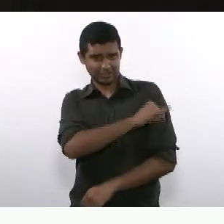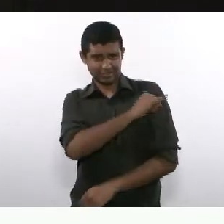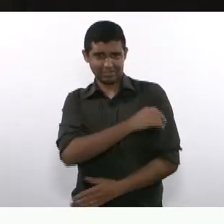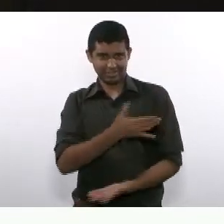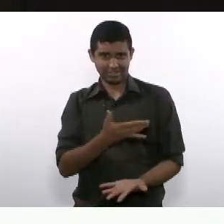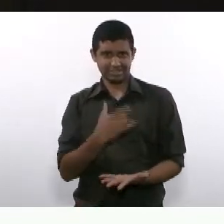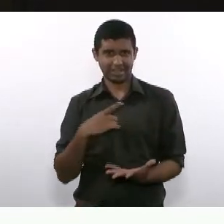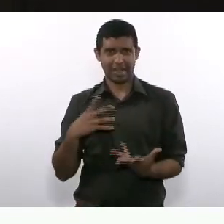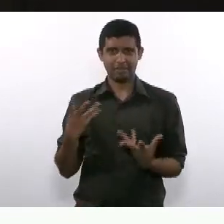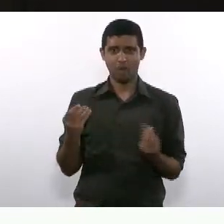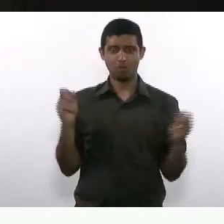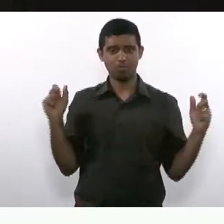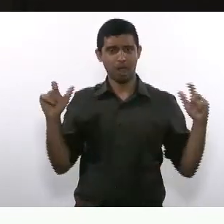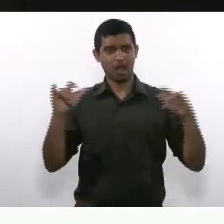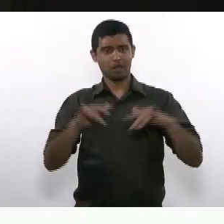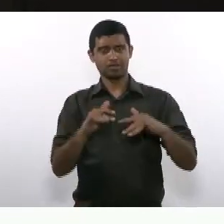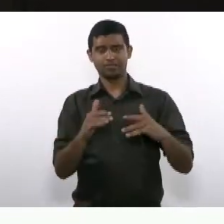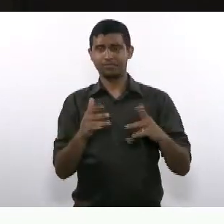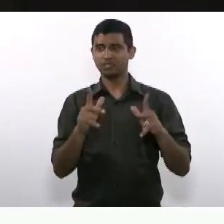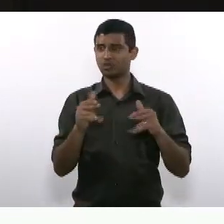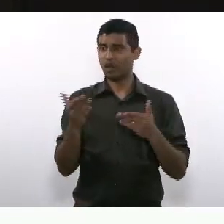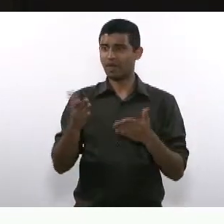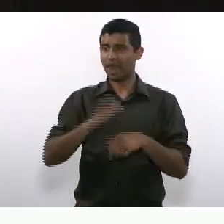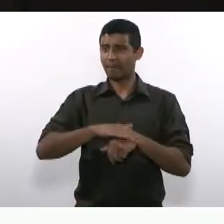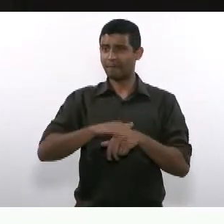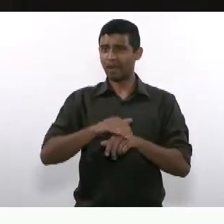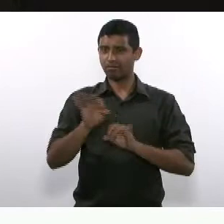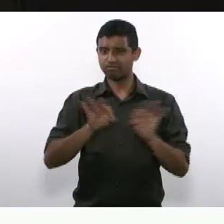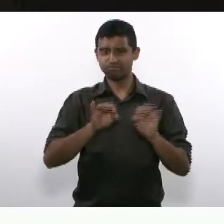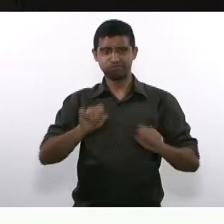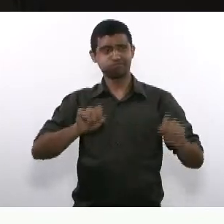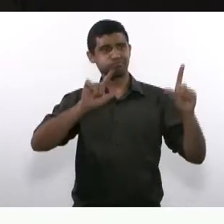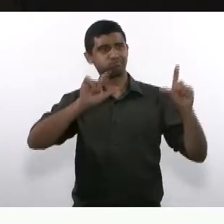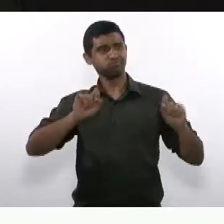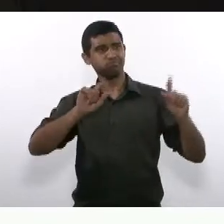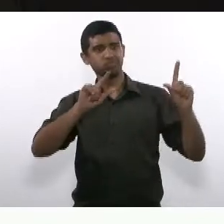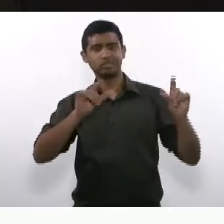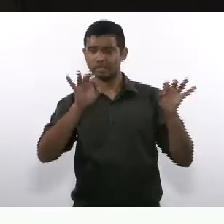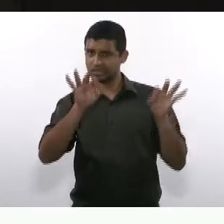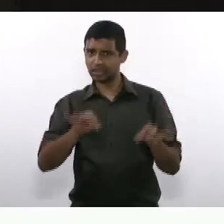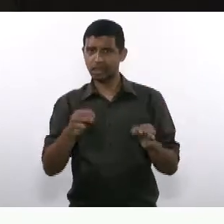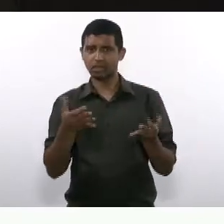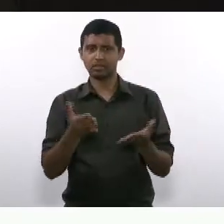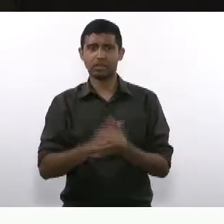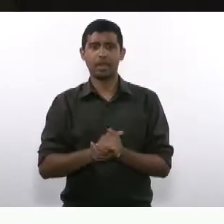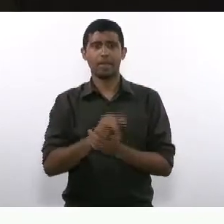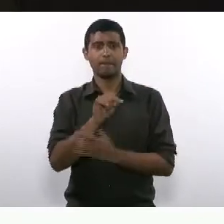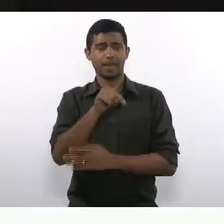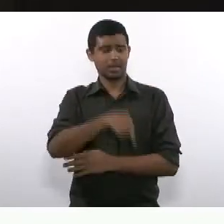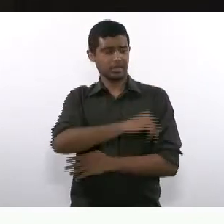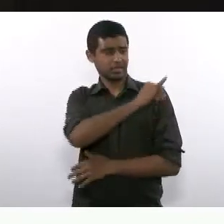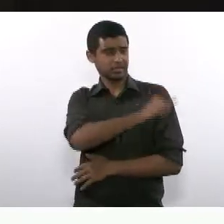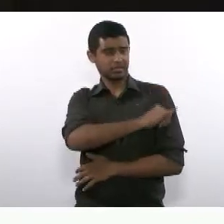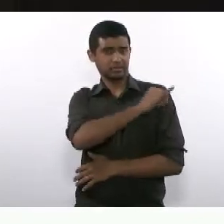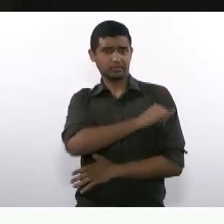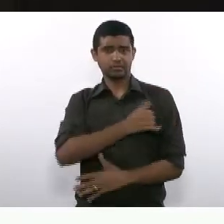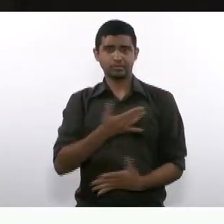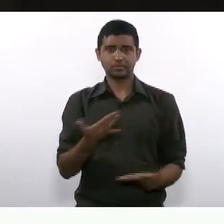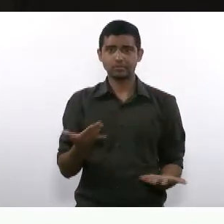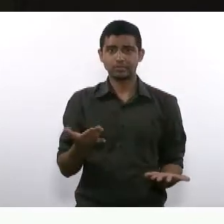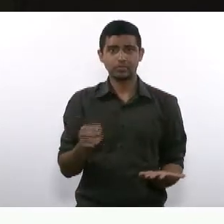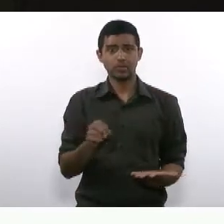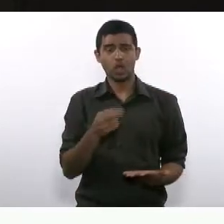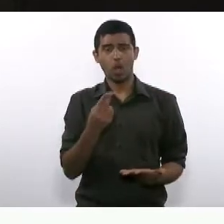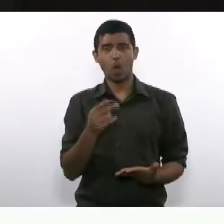negócio que foi apresentado, muito bem apresentado, né? Mas, de qualquer maneira, Rio de Janeiro. Ou Rio de Janeiro ou daqui para